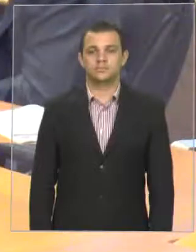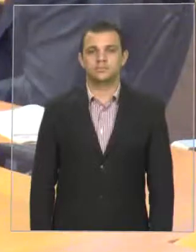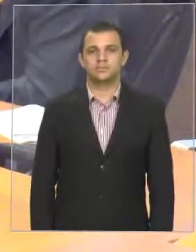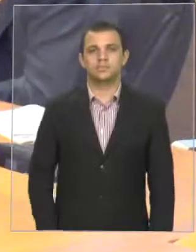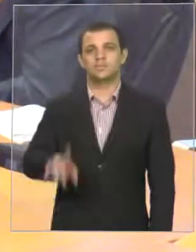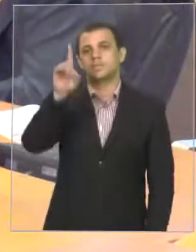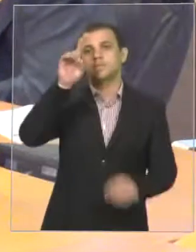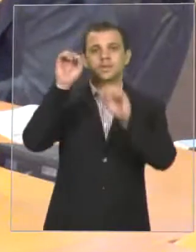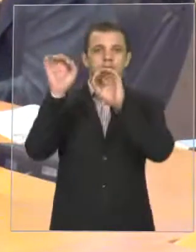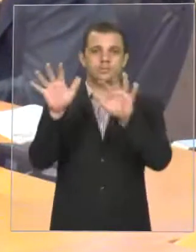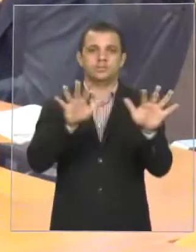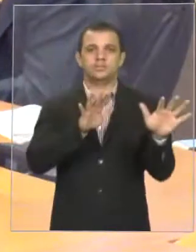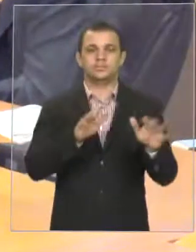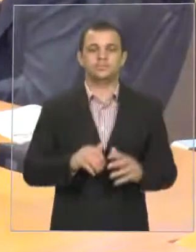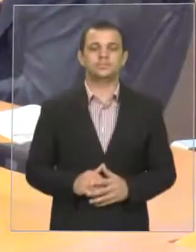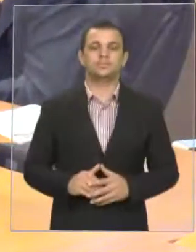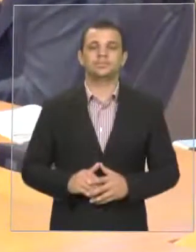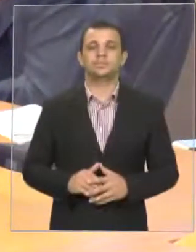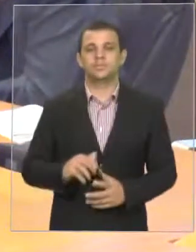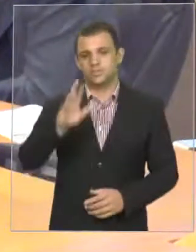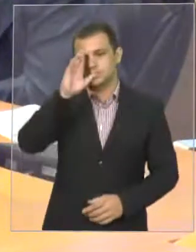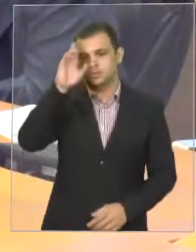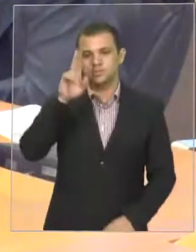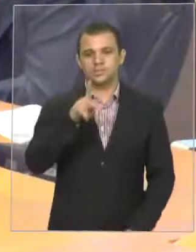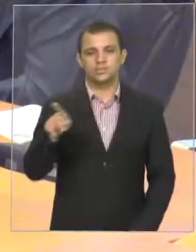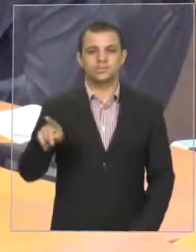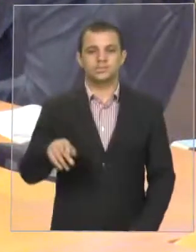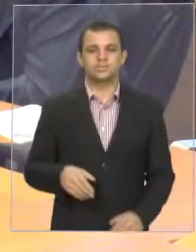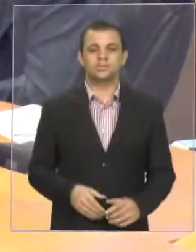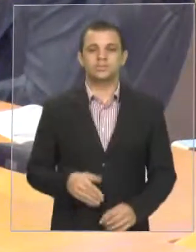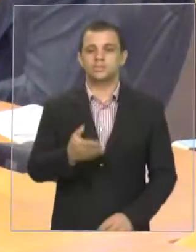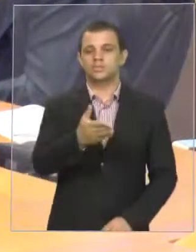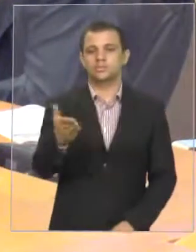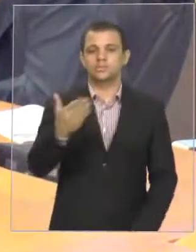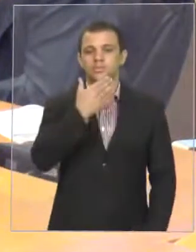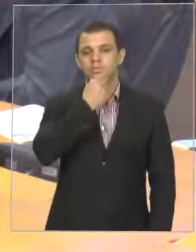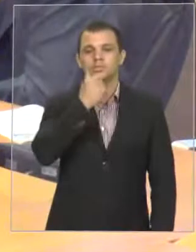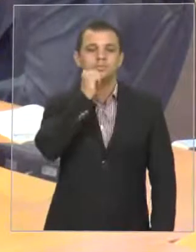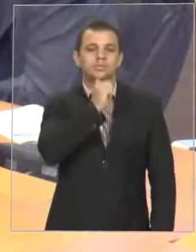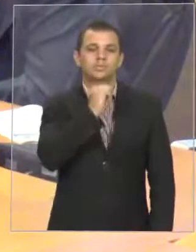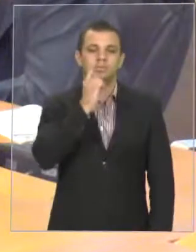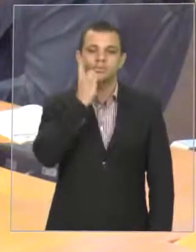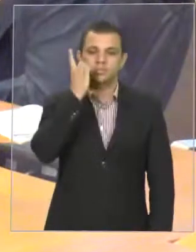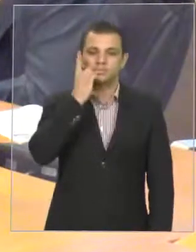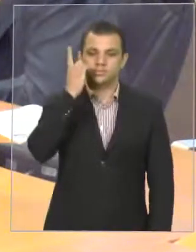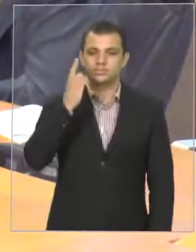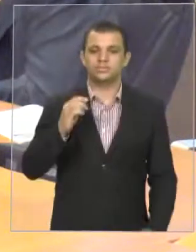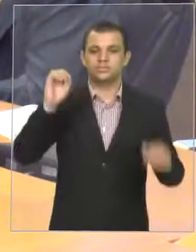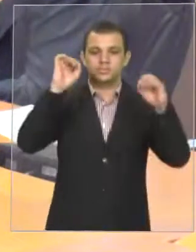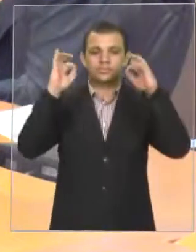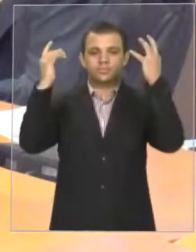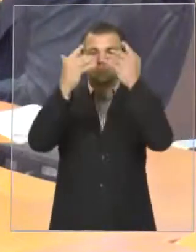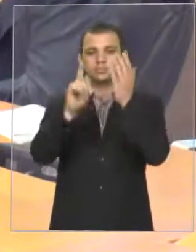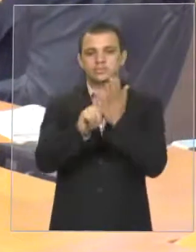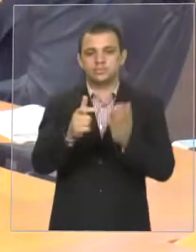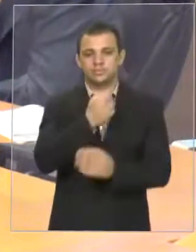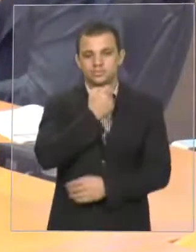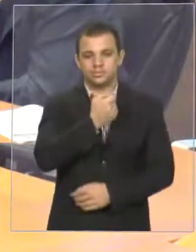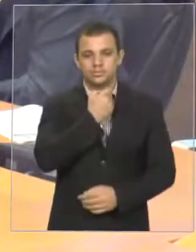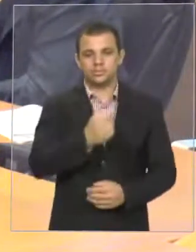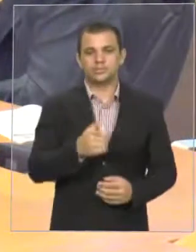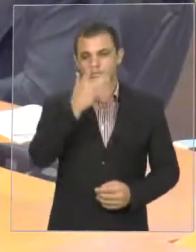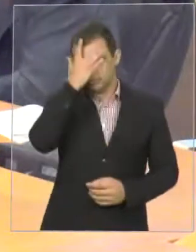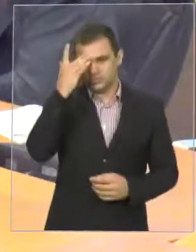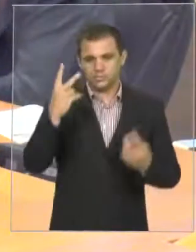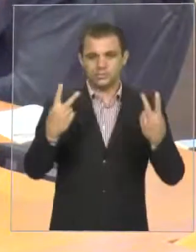Deus abençoe a todos, excelentíssimo senhor presidente, excelentíssimos senhores e senhoras deputados, galeria, imprensa, a todos que nos